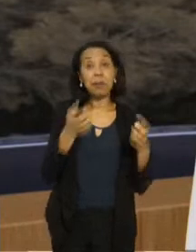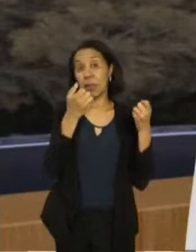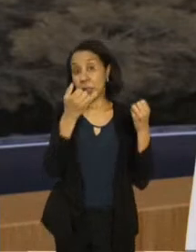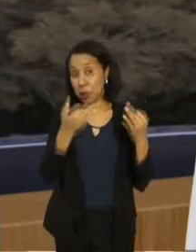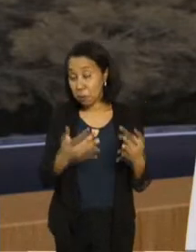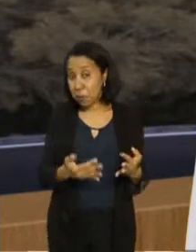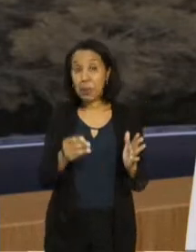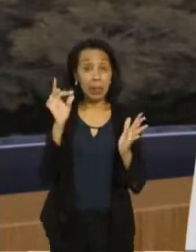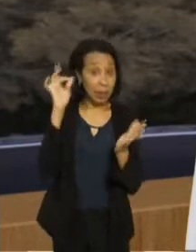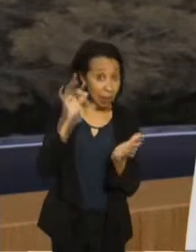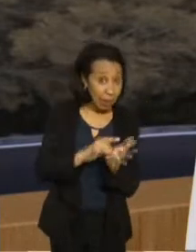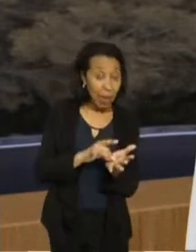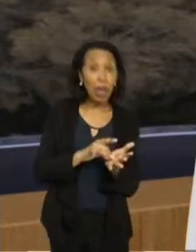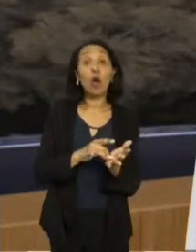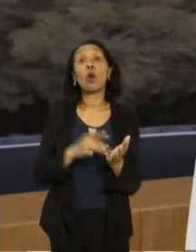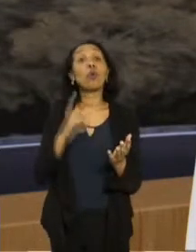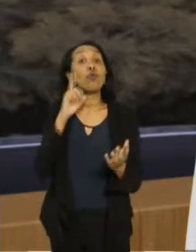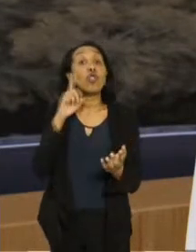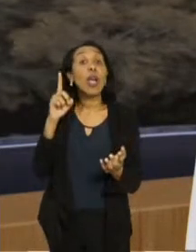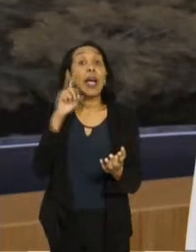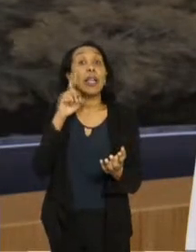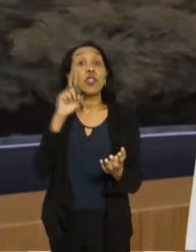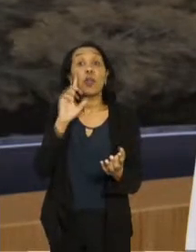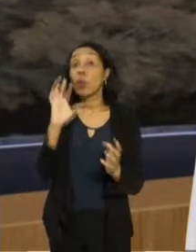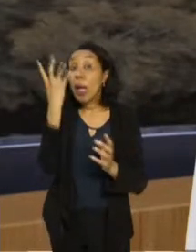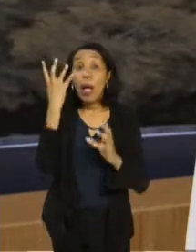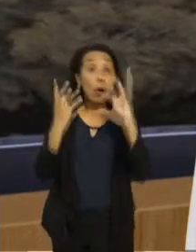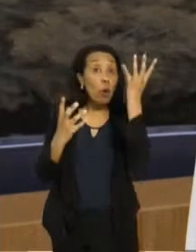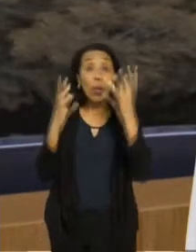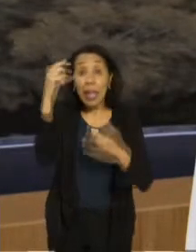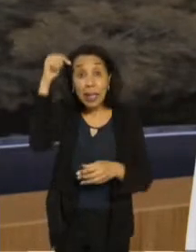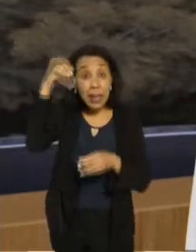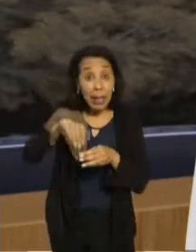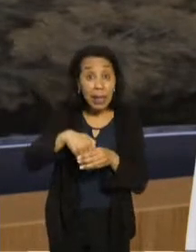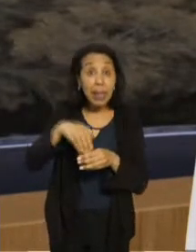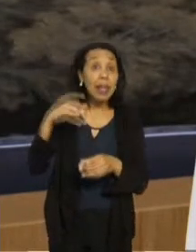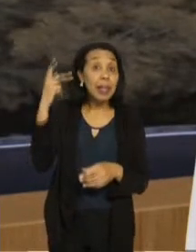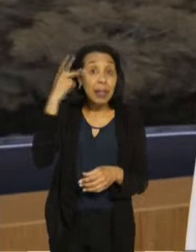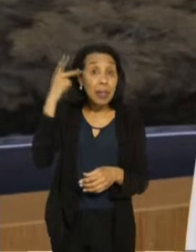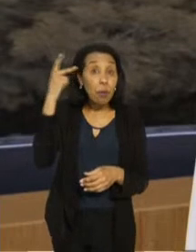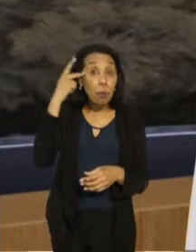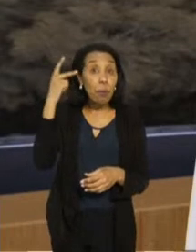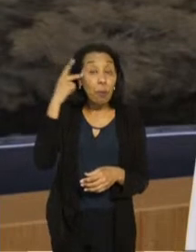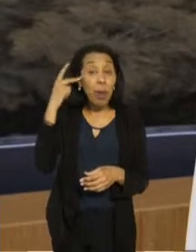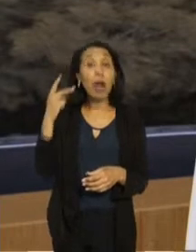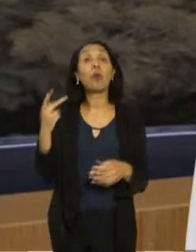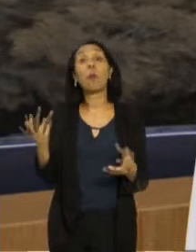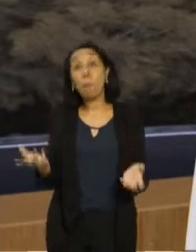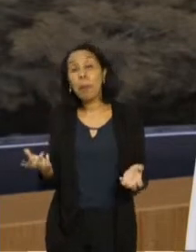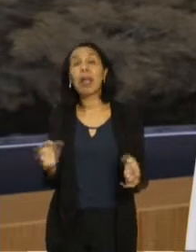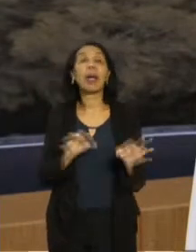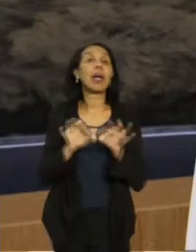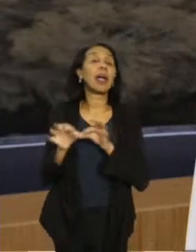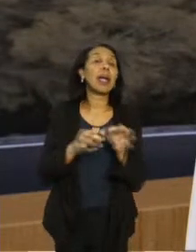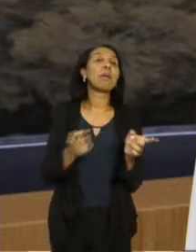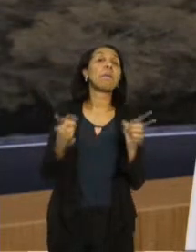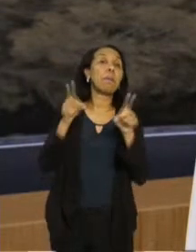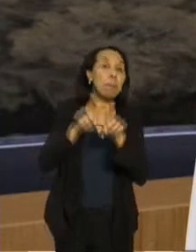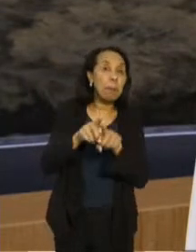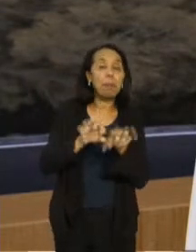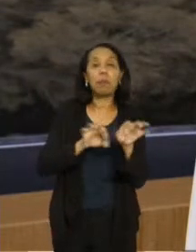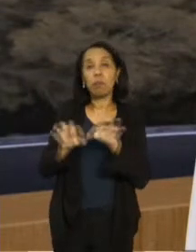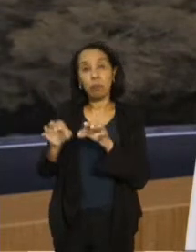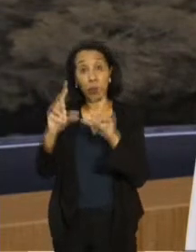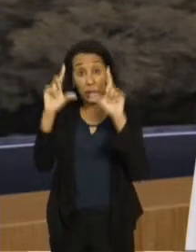factível, factual, do nosso dia a dia, do que está acontecendo dentro da nossa cidade, dentro do nosso estado, para implementar uma economia de